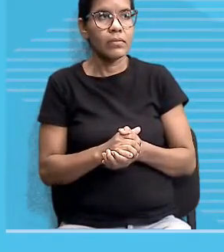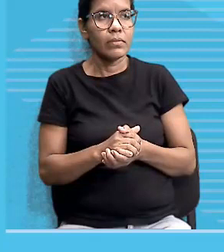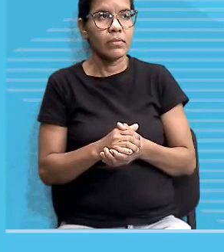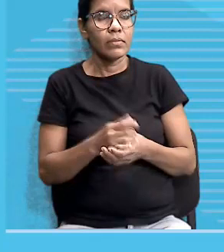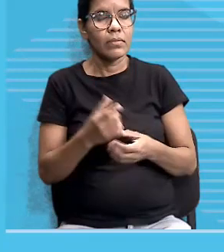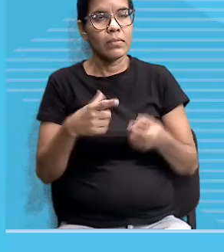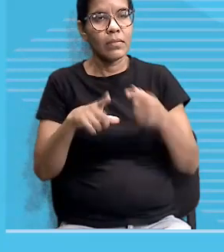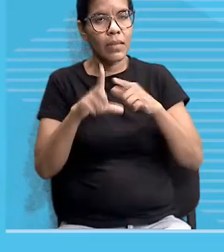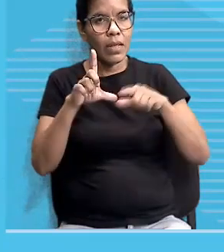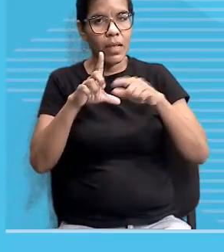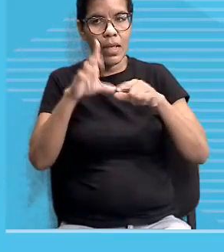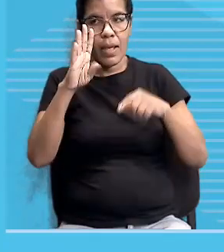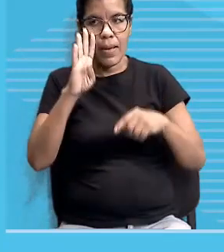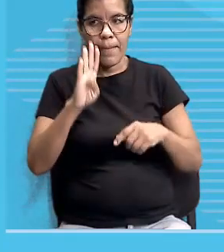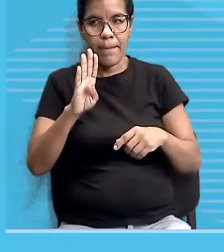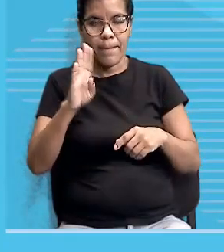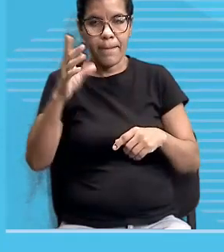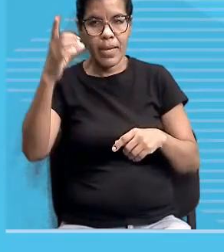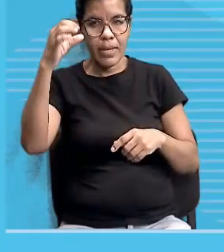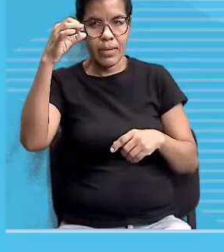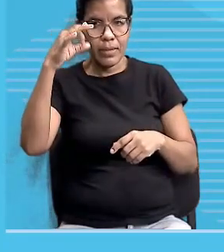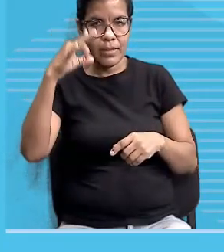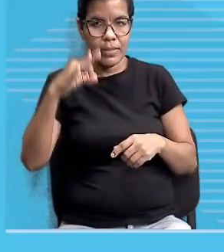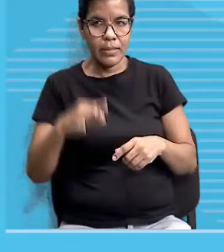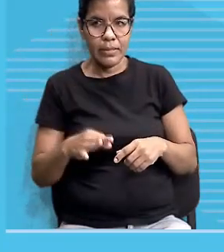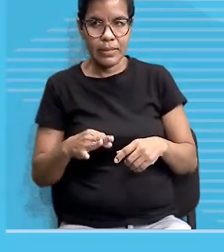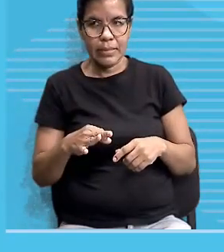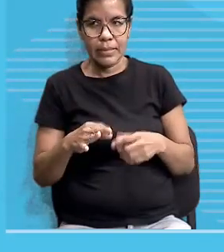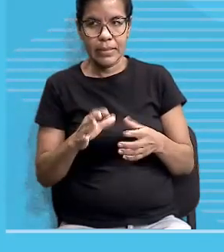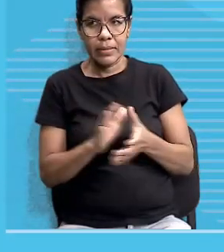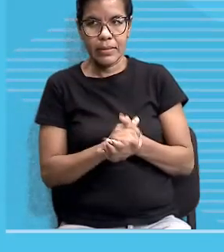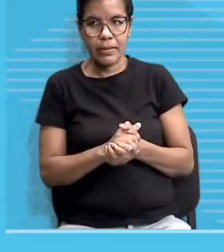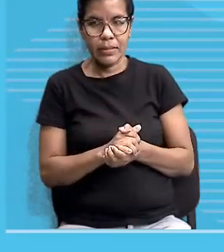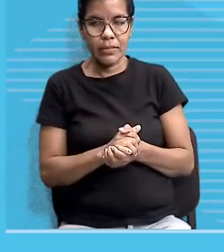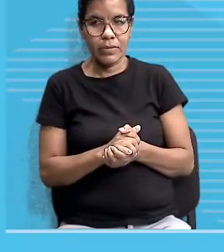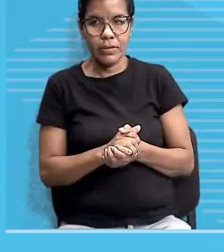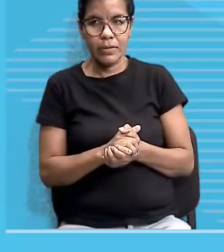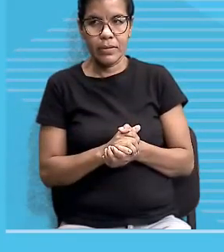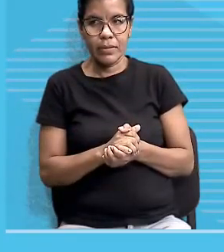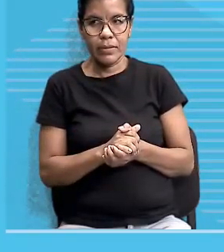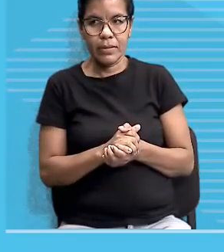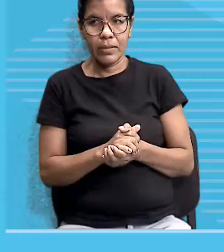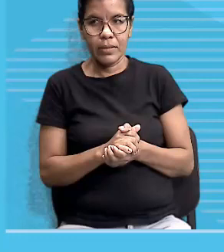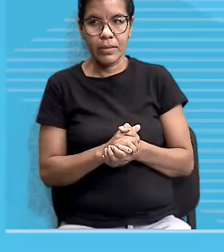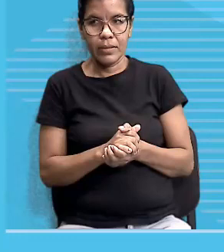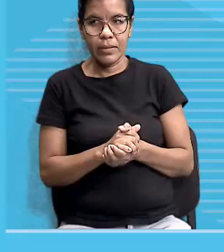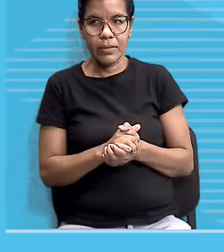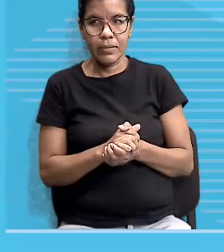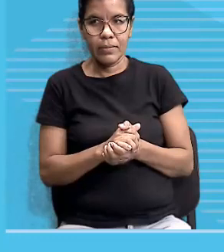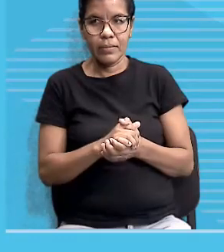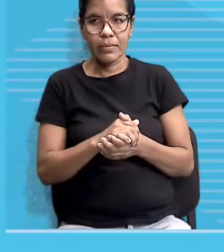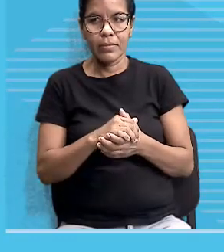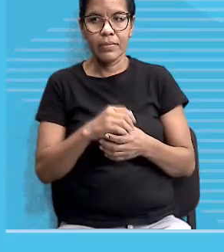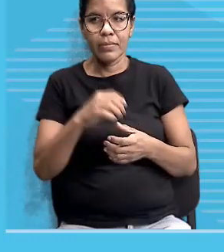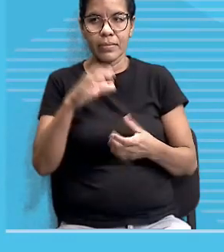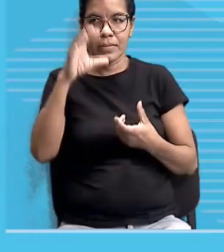correta né letra b de bola é a alternativa correta